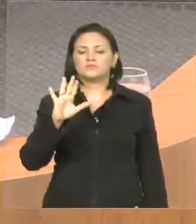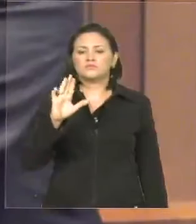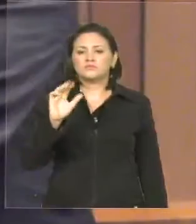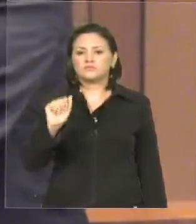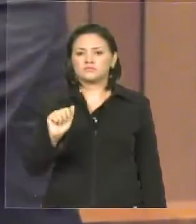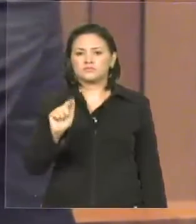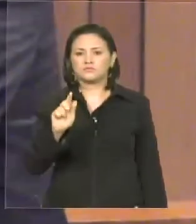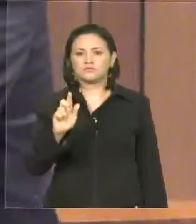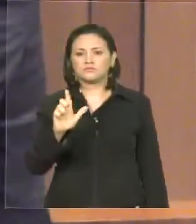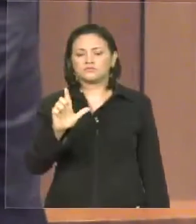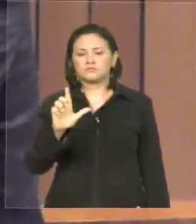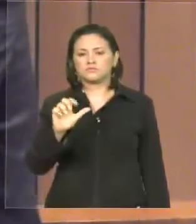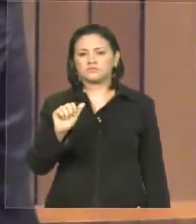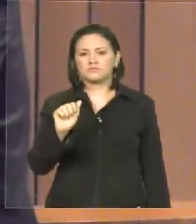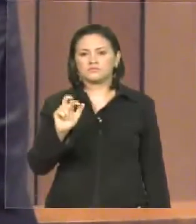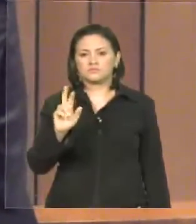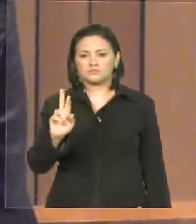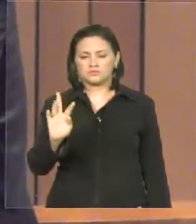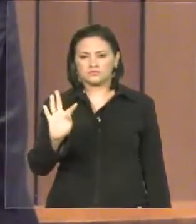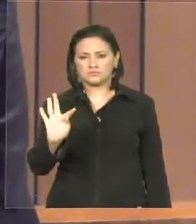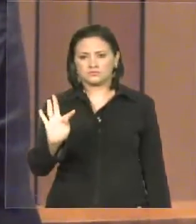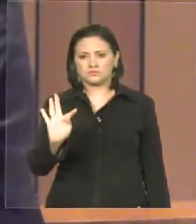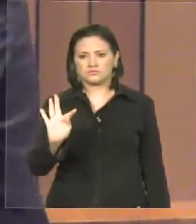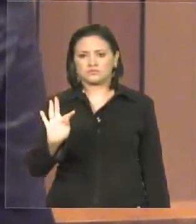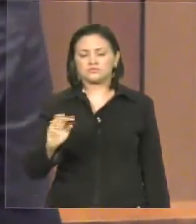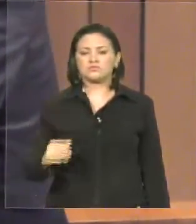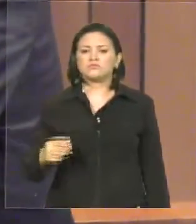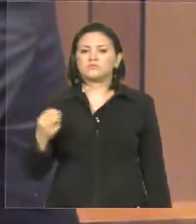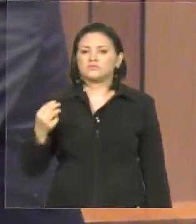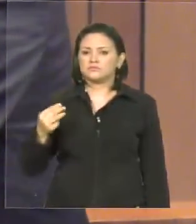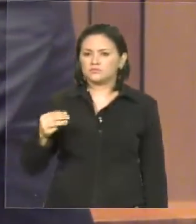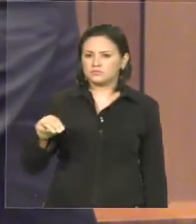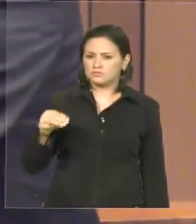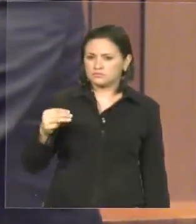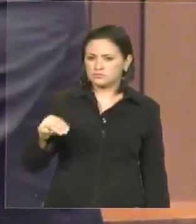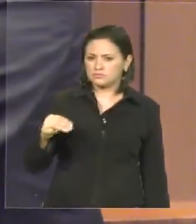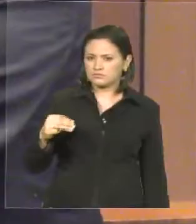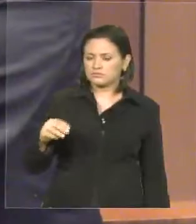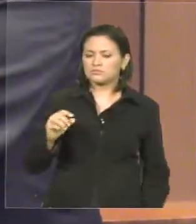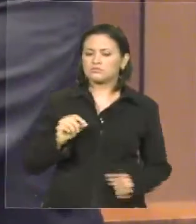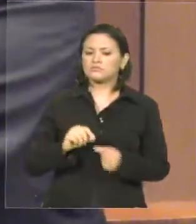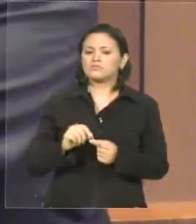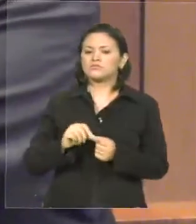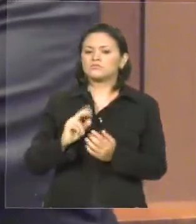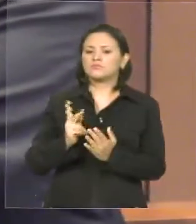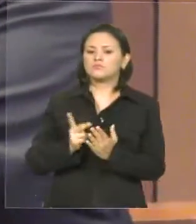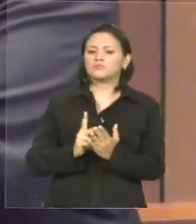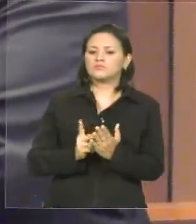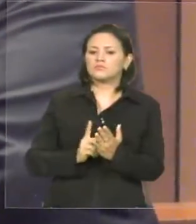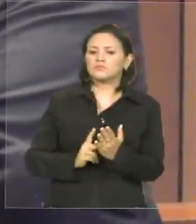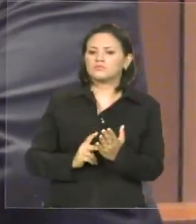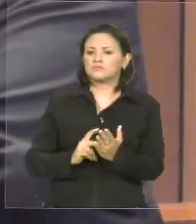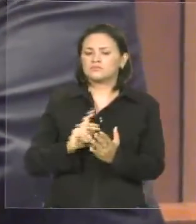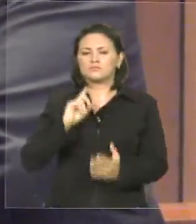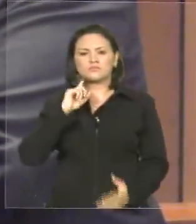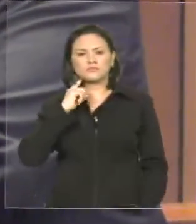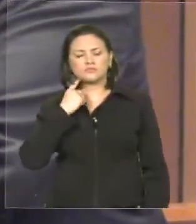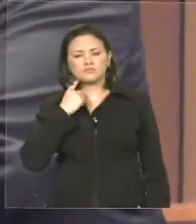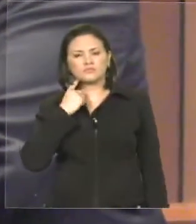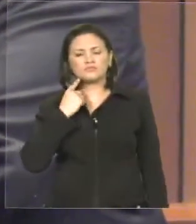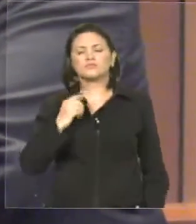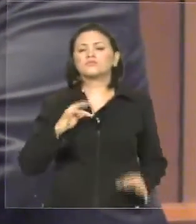maranhense, autor do poema Sujo, e que em todas as emissoras de